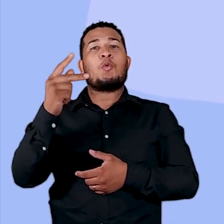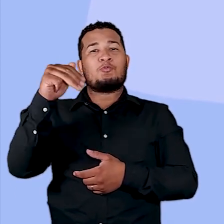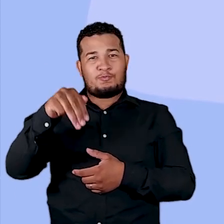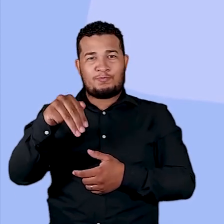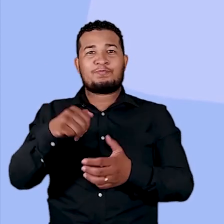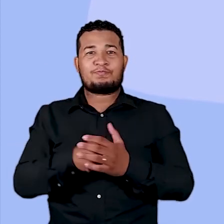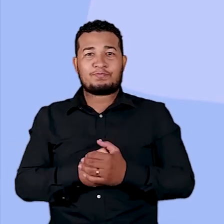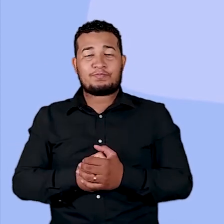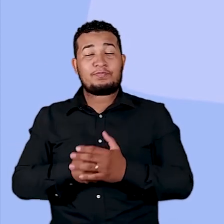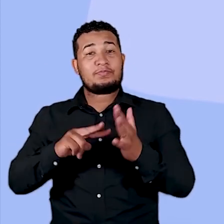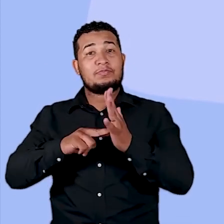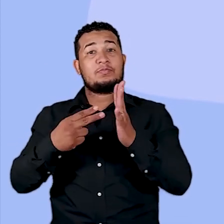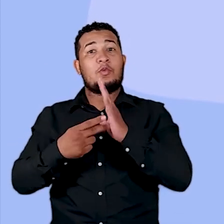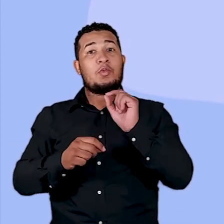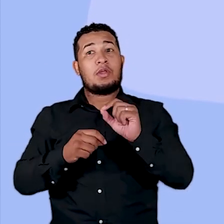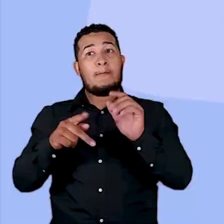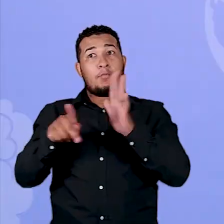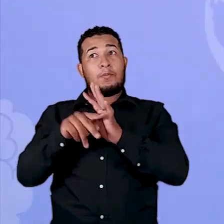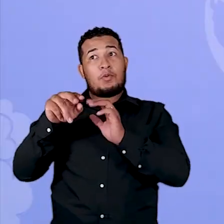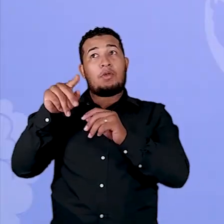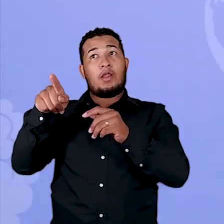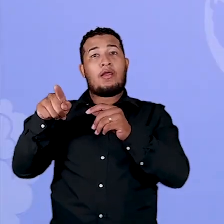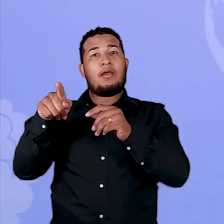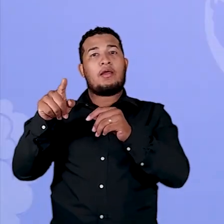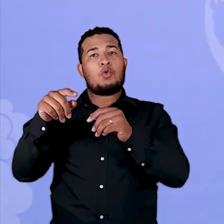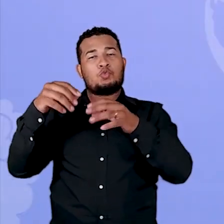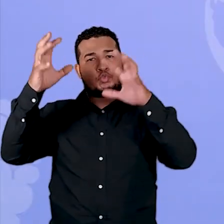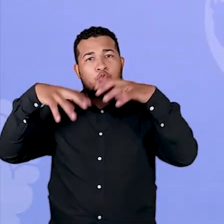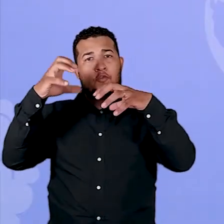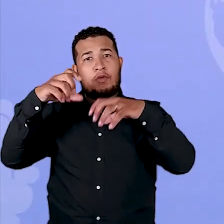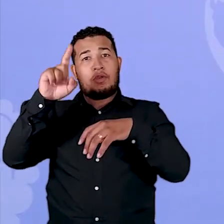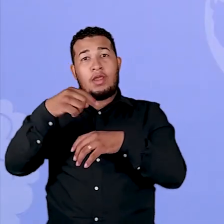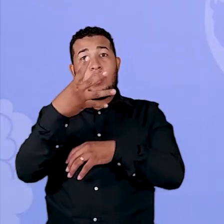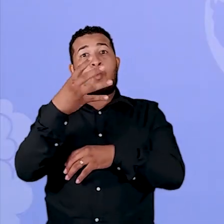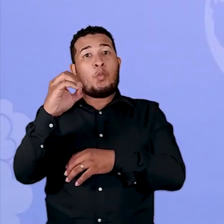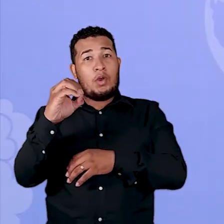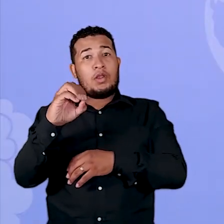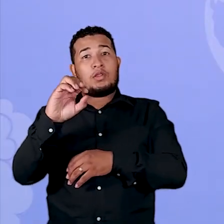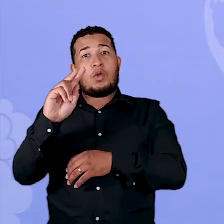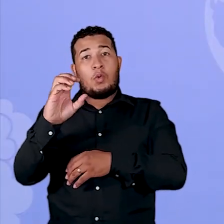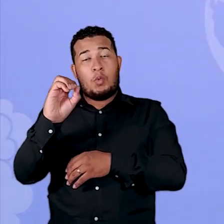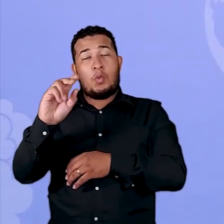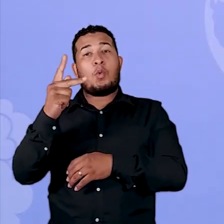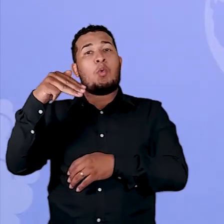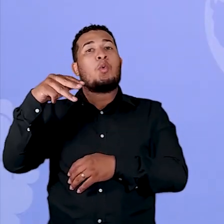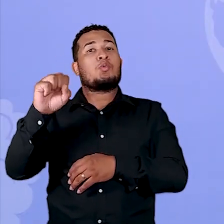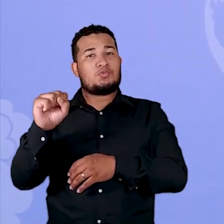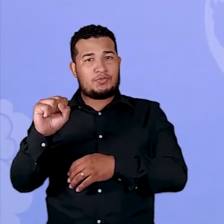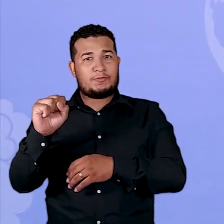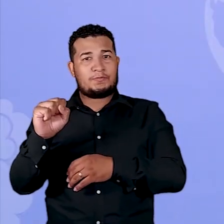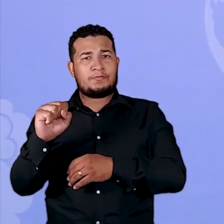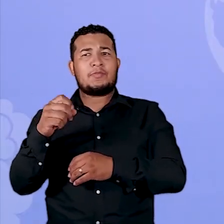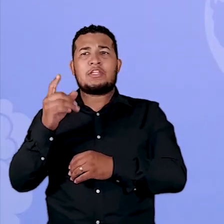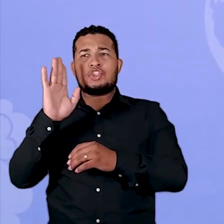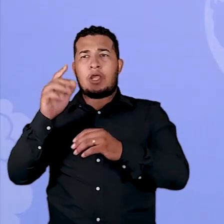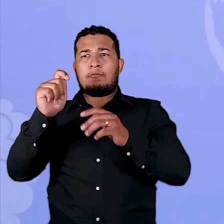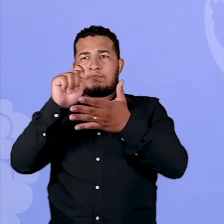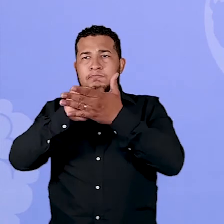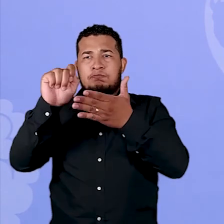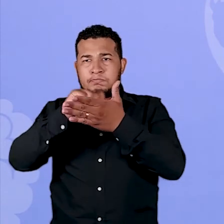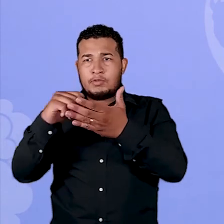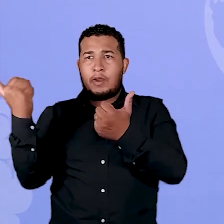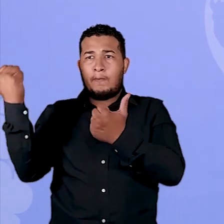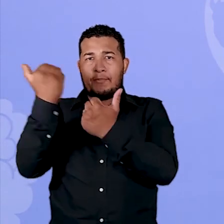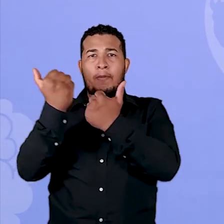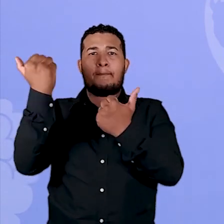chuveiro é igual a 40 ohms. Só anotei os dados, substituí na minha primeira lei de Ohm, fiz a continha, consegui